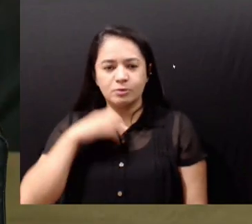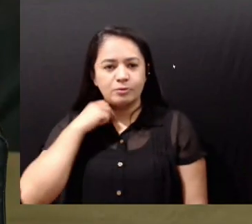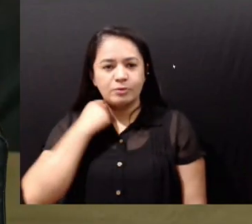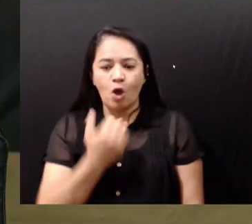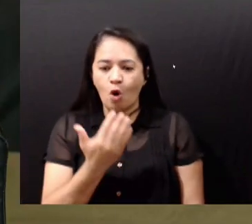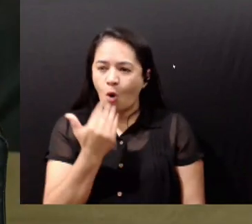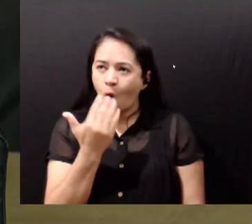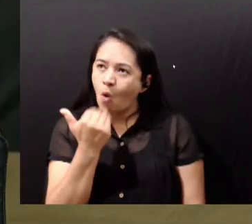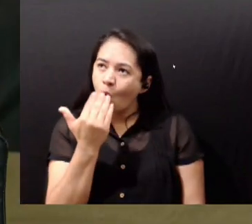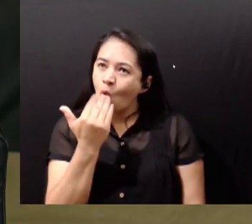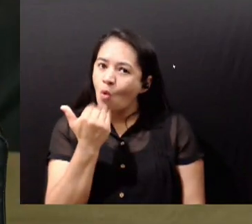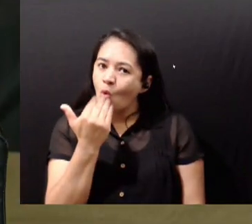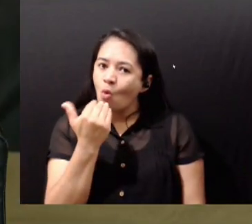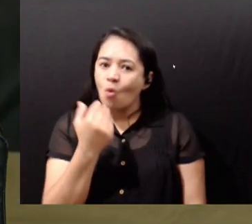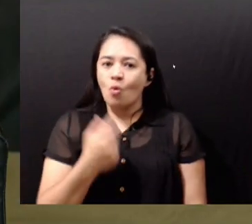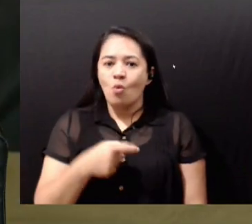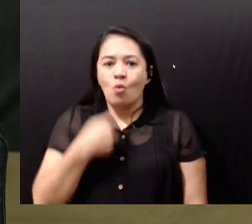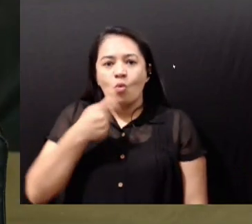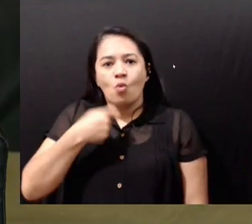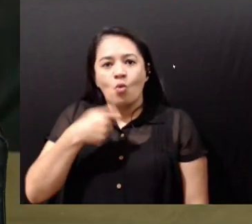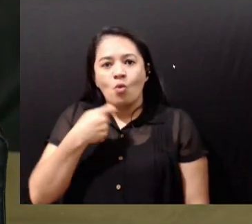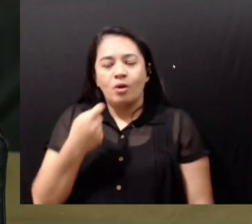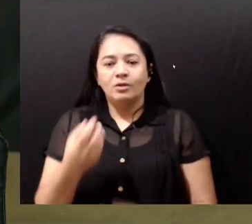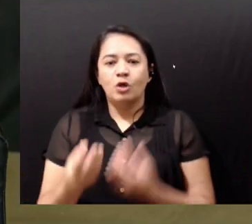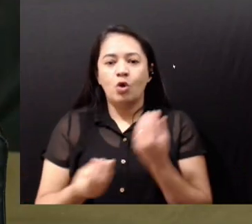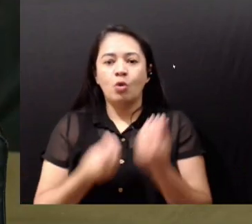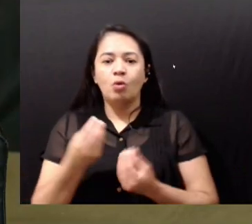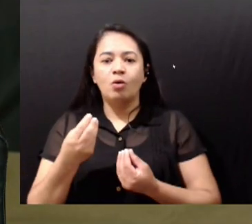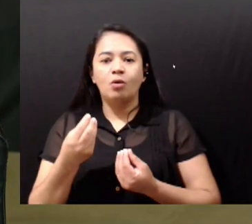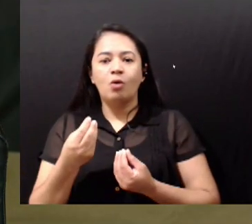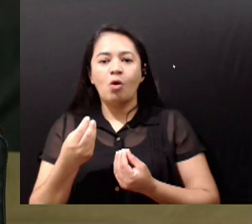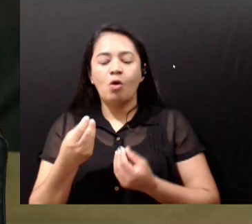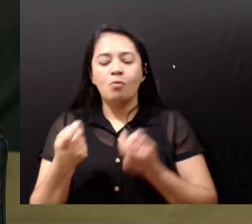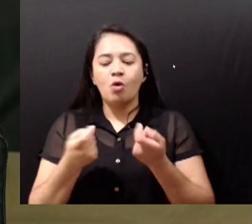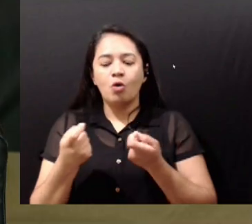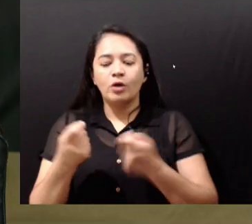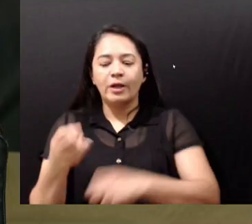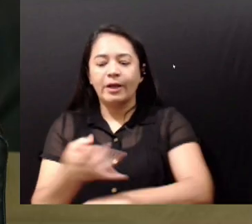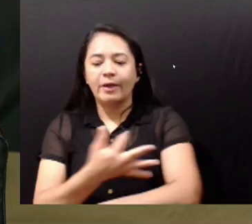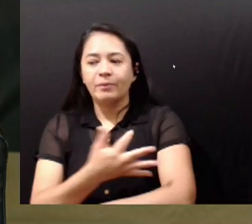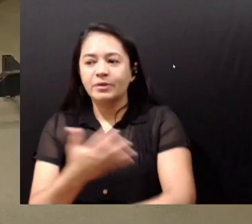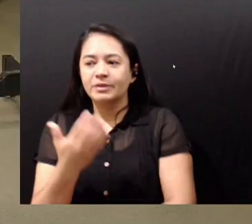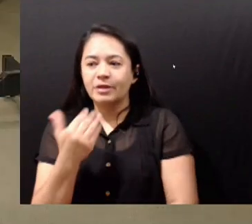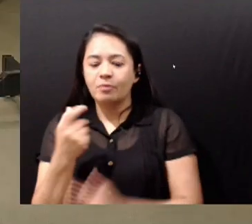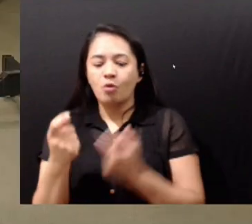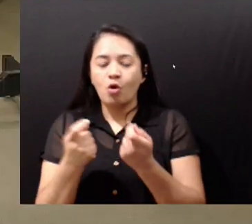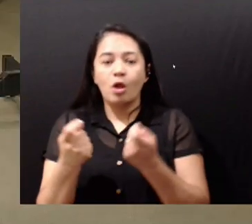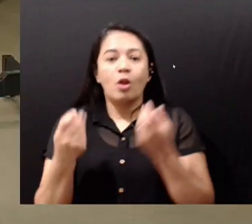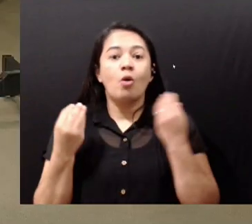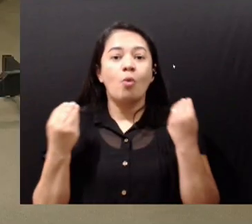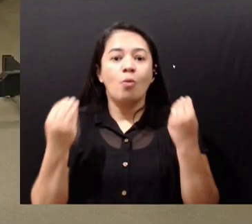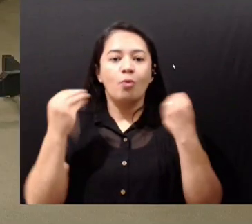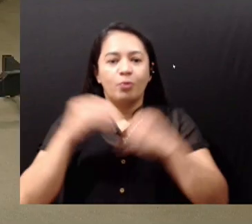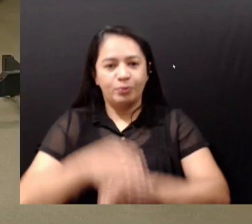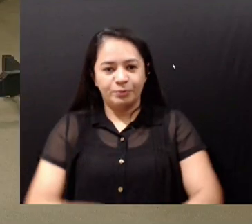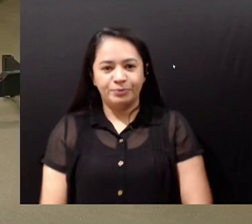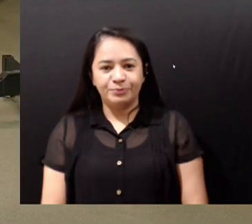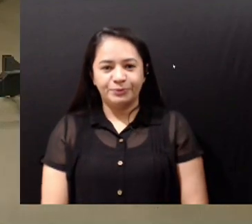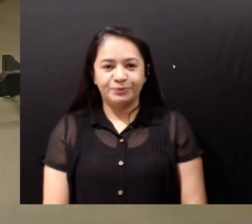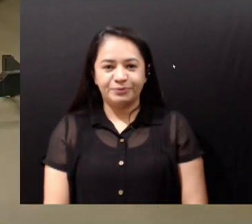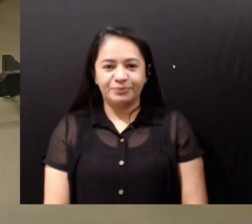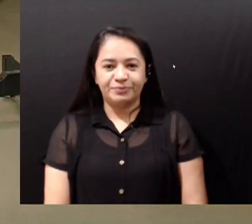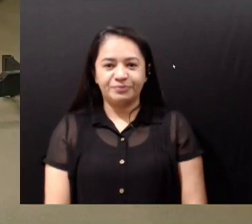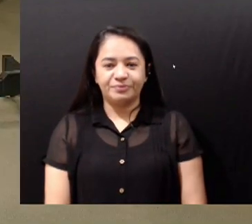preciso. Como controlar essa relação entre emoções e alimentação? Vamos lá, então, Naima, é com você. Como é